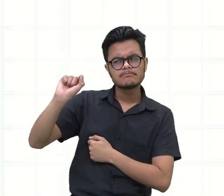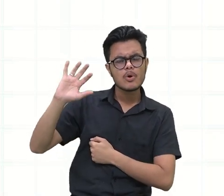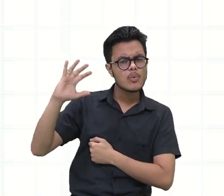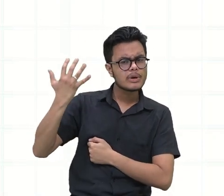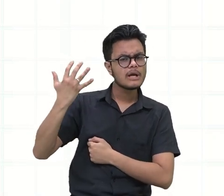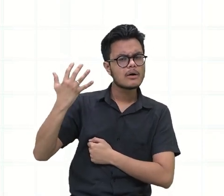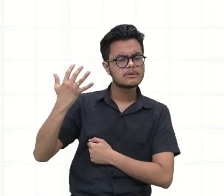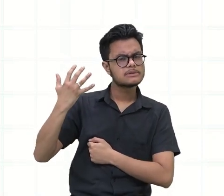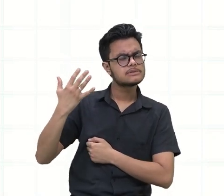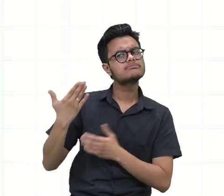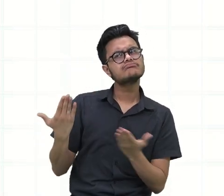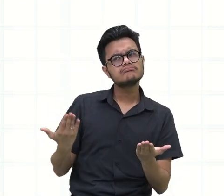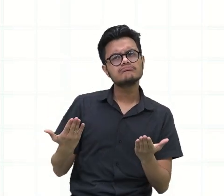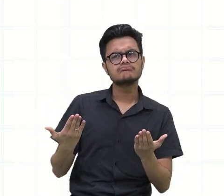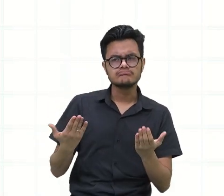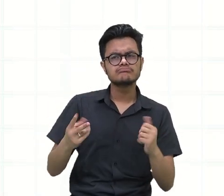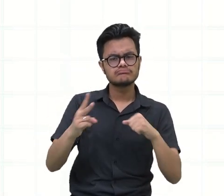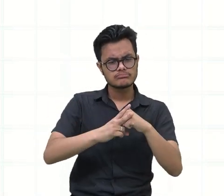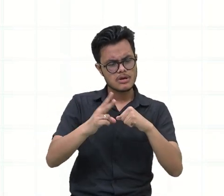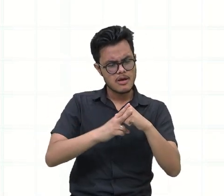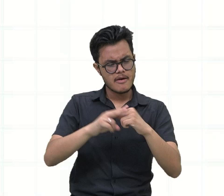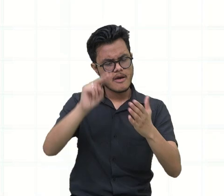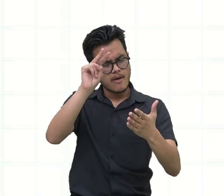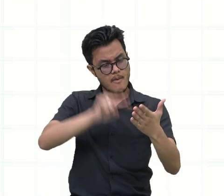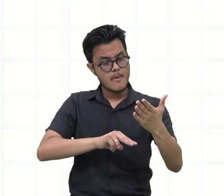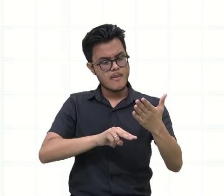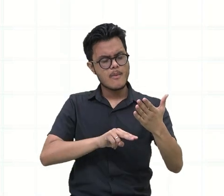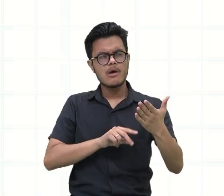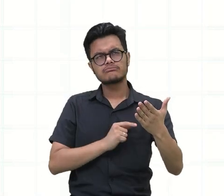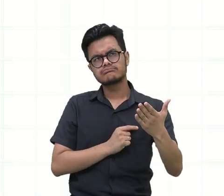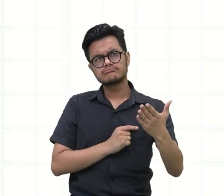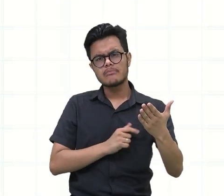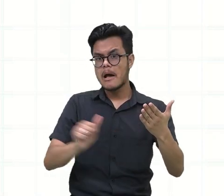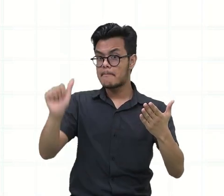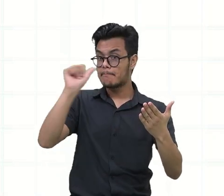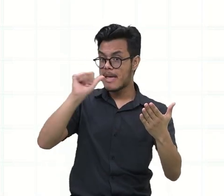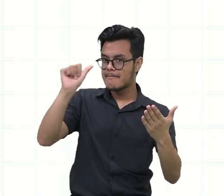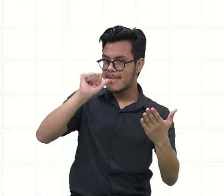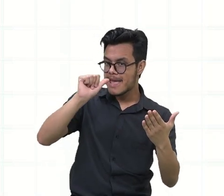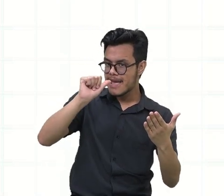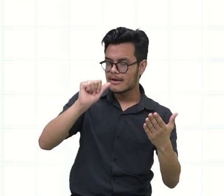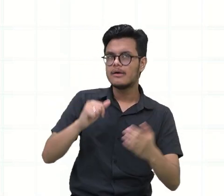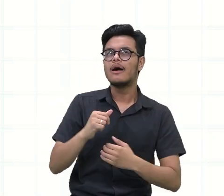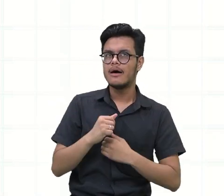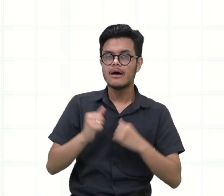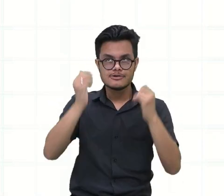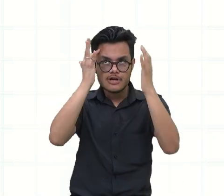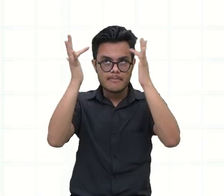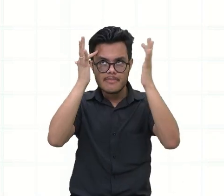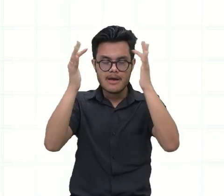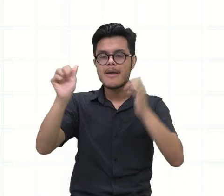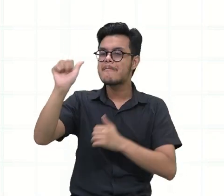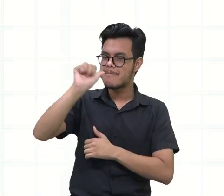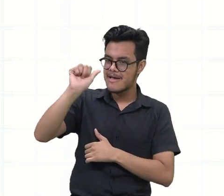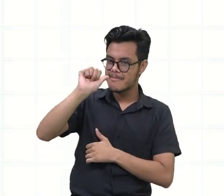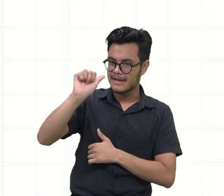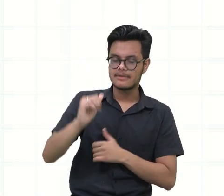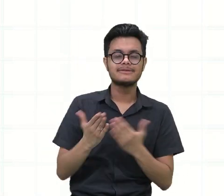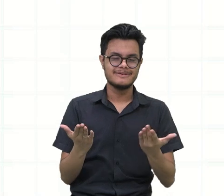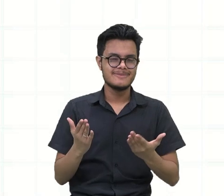gente imagina, né? Então, são verbos de ações e cada um deles indica que há uma oração,